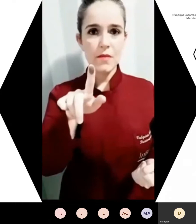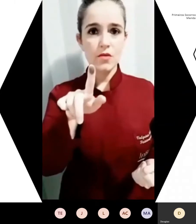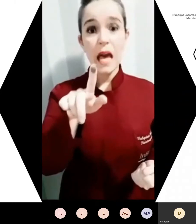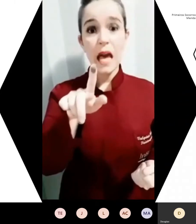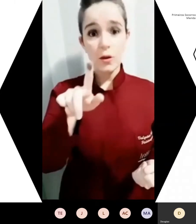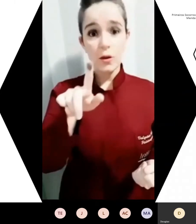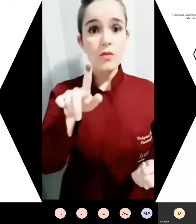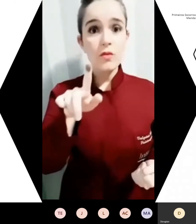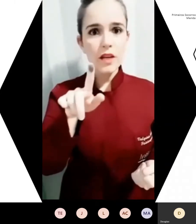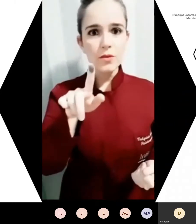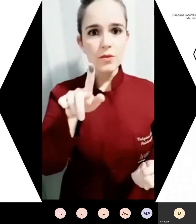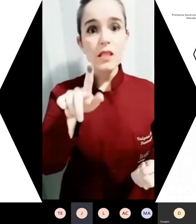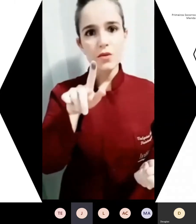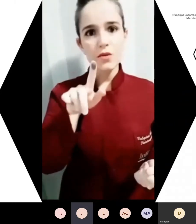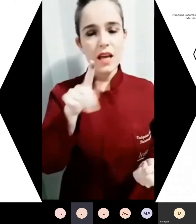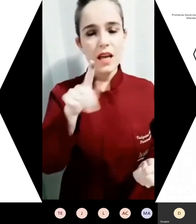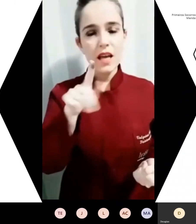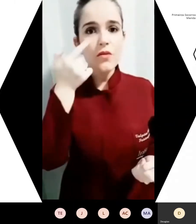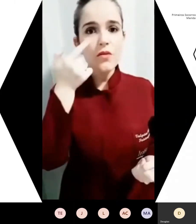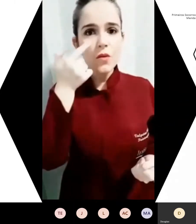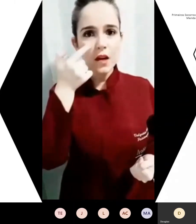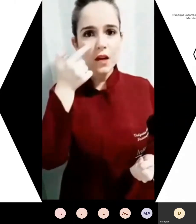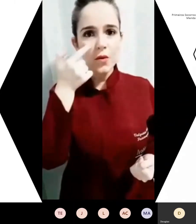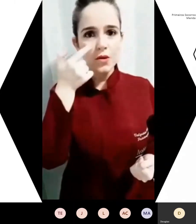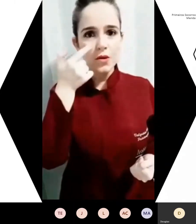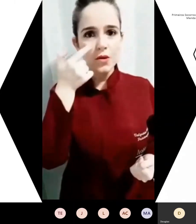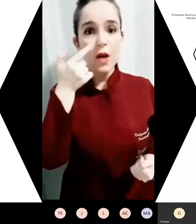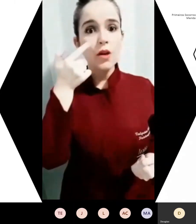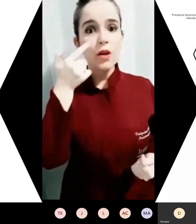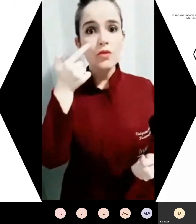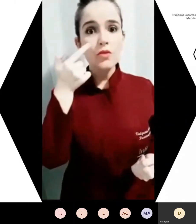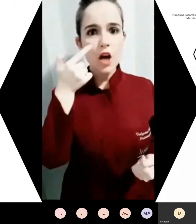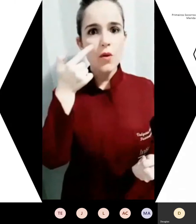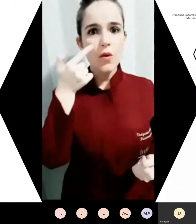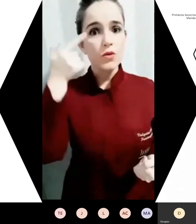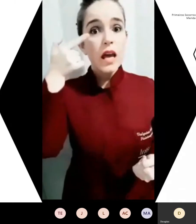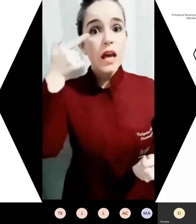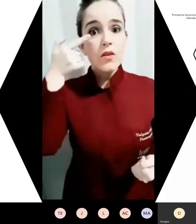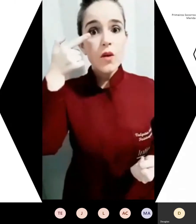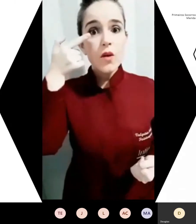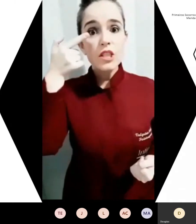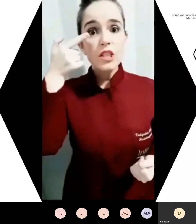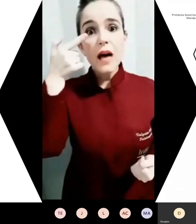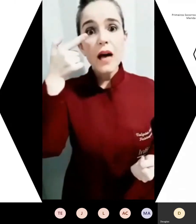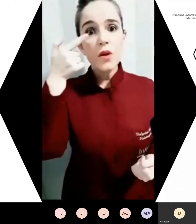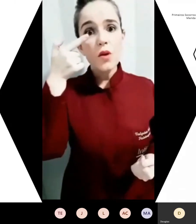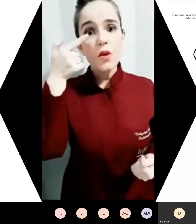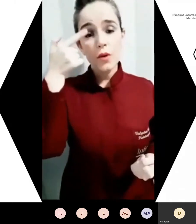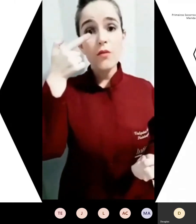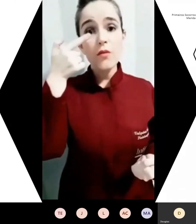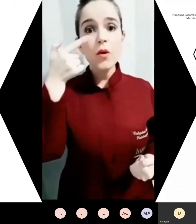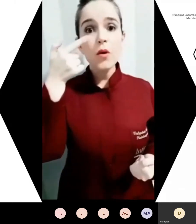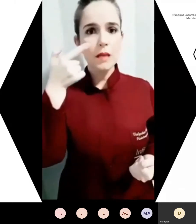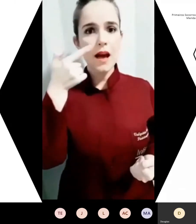que está na minha mão. Eu estou vendo. Se eu estou vendo, eu não vou encostar no meu rosto, porque eu vou sujar o meu rosto. Eu não vou encostar no